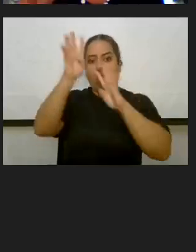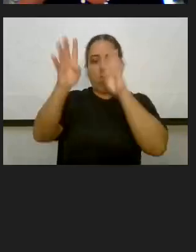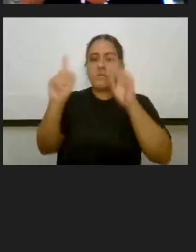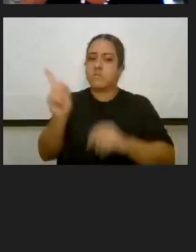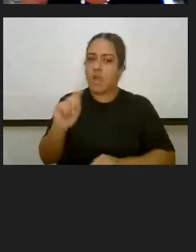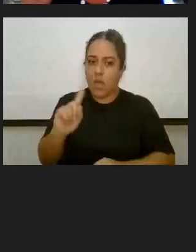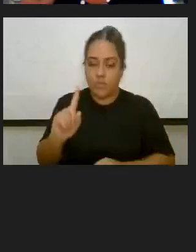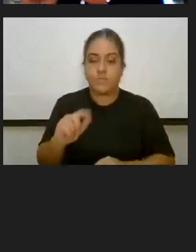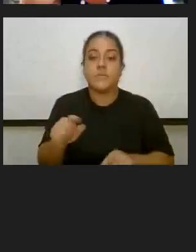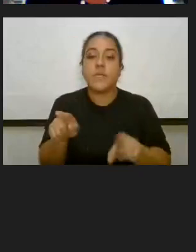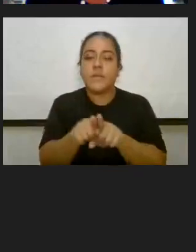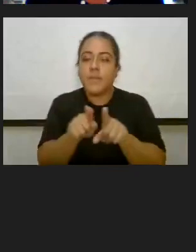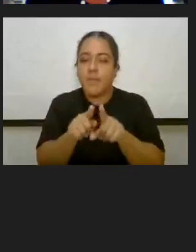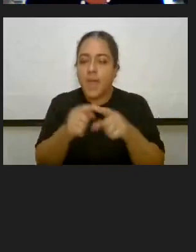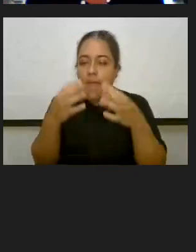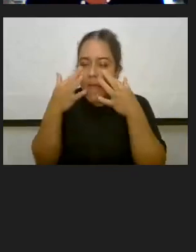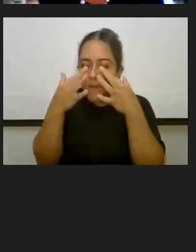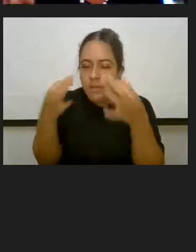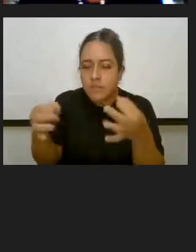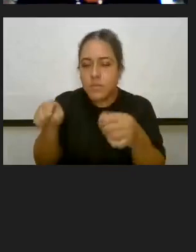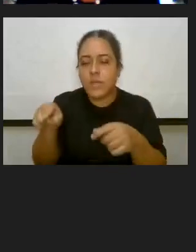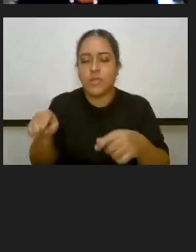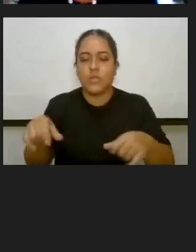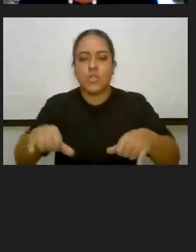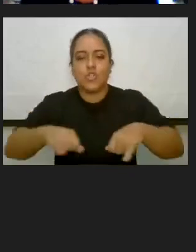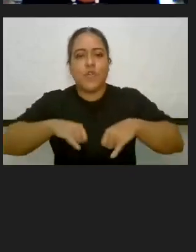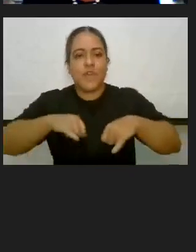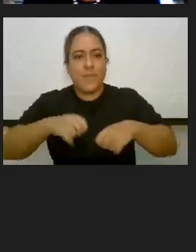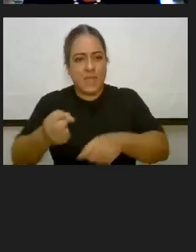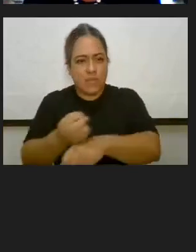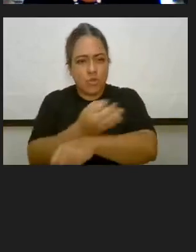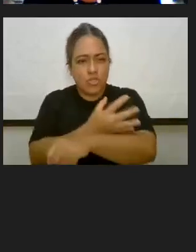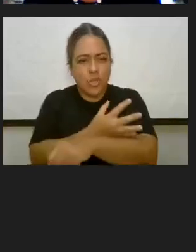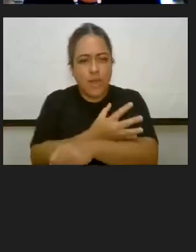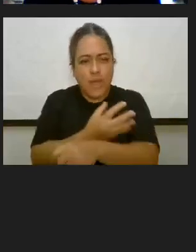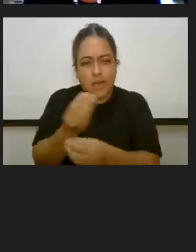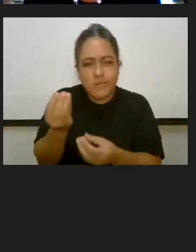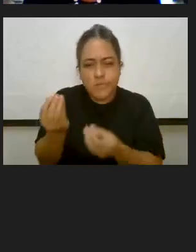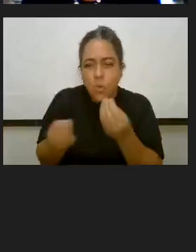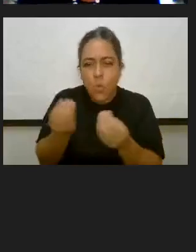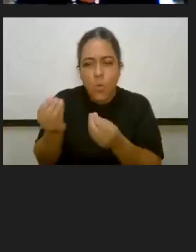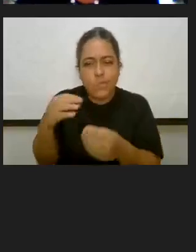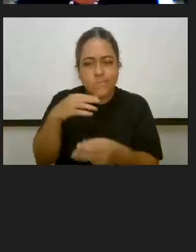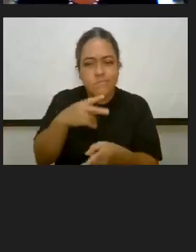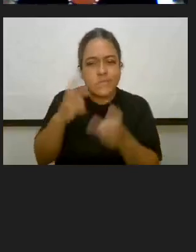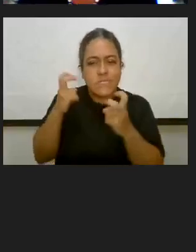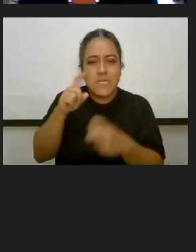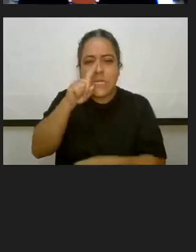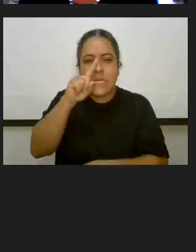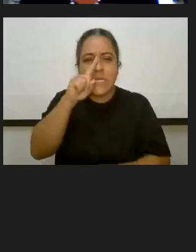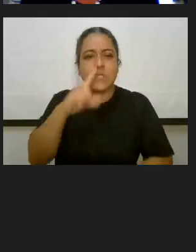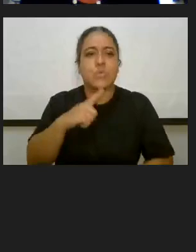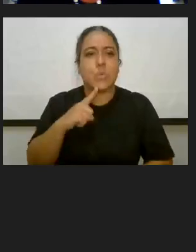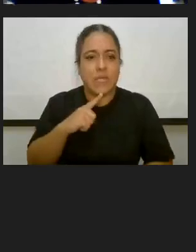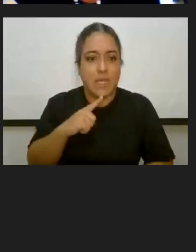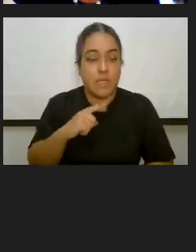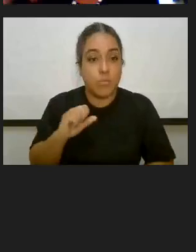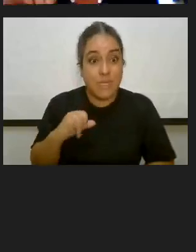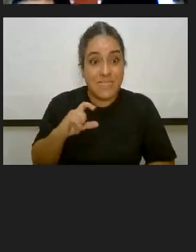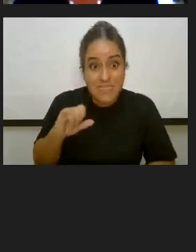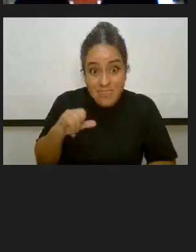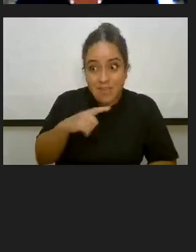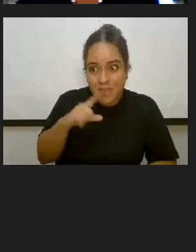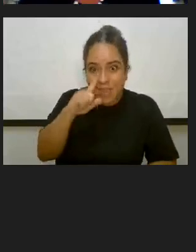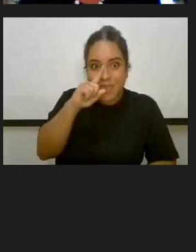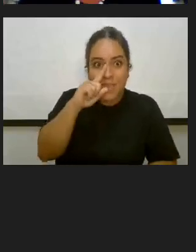crise e esse sofrimento emocional colocam essa pessoa em risco. porque uma vez em risco,